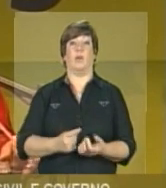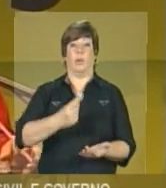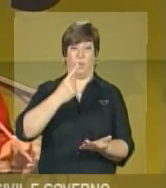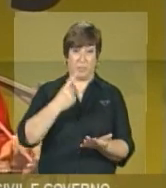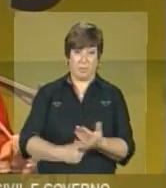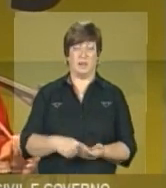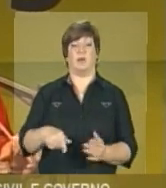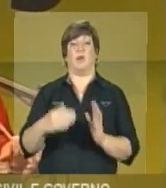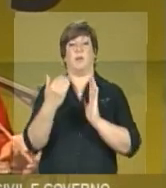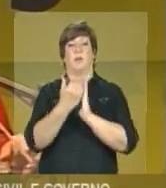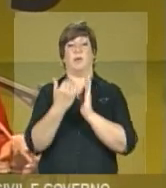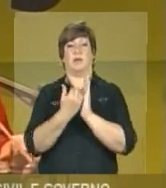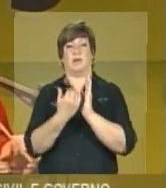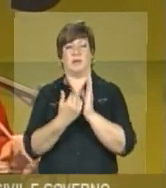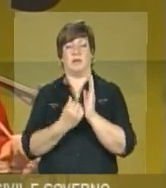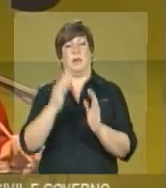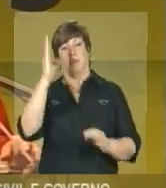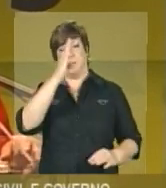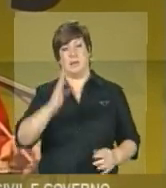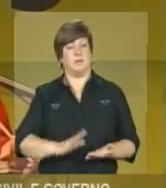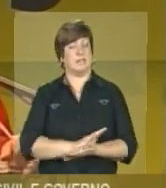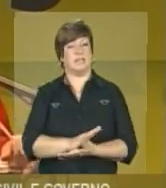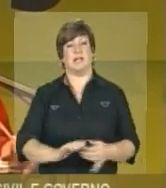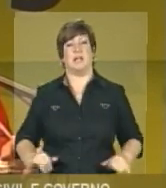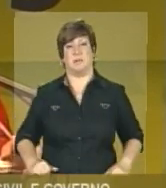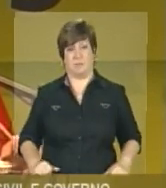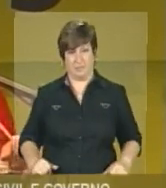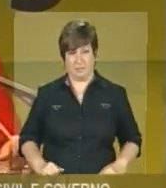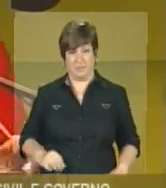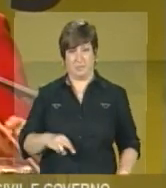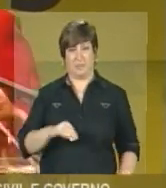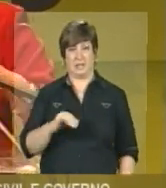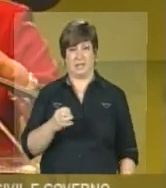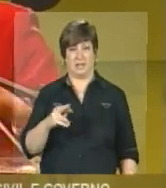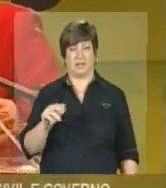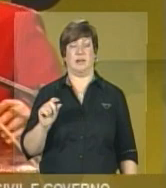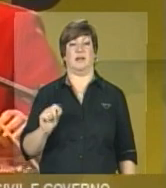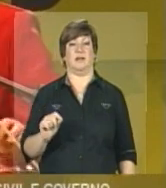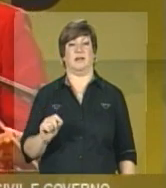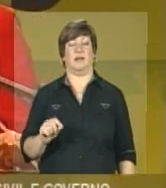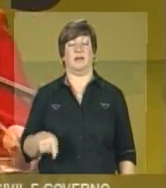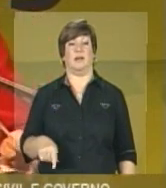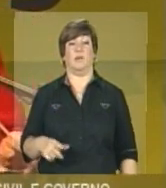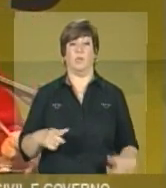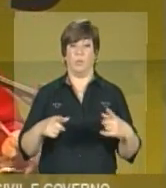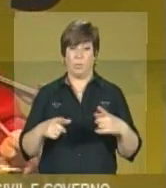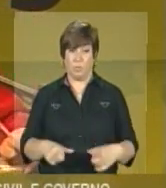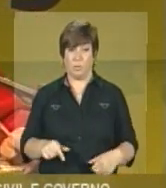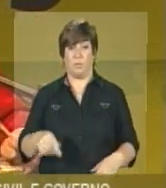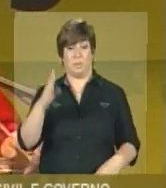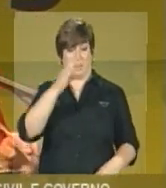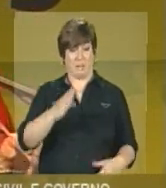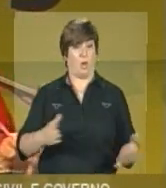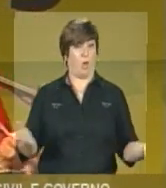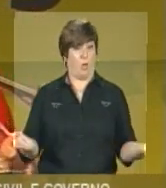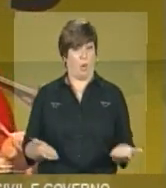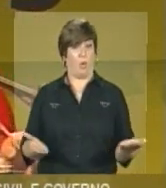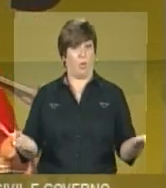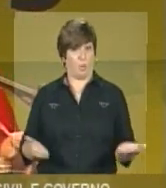o programa Brasil Sem Miséria. O lugar que o Brasil